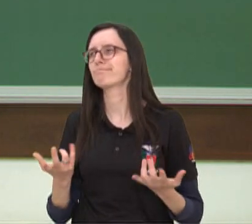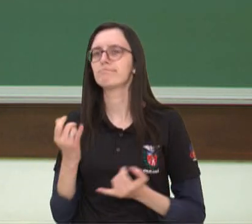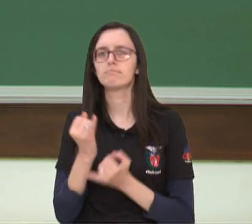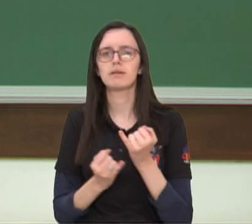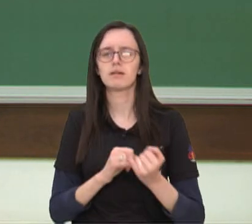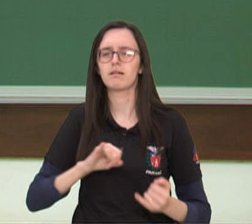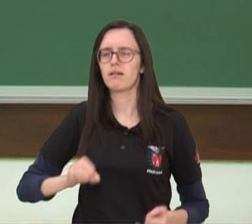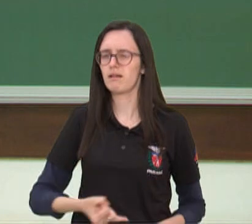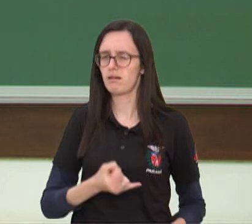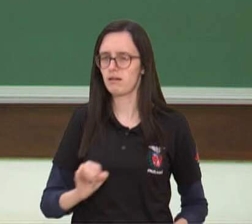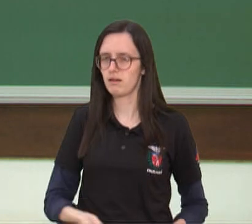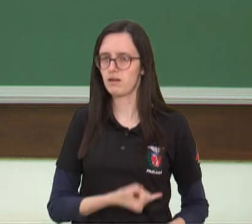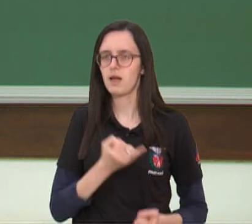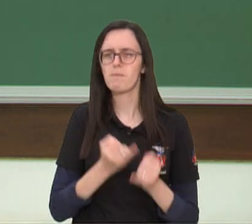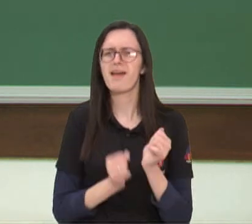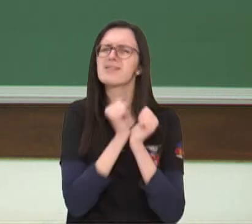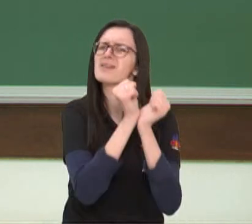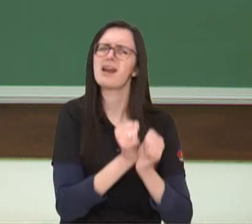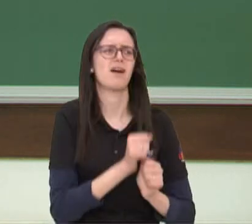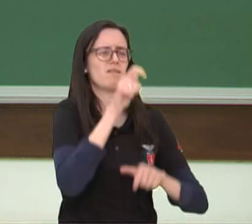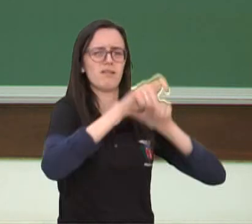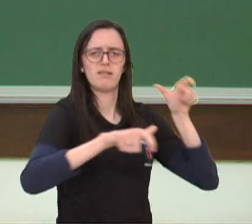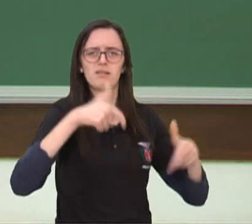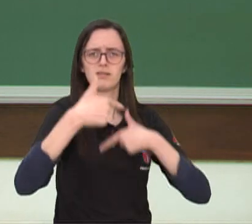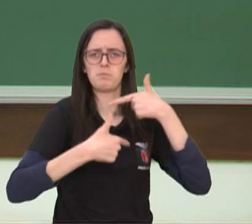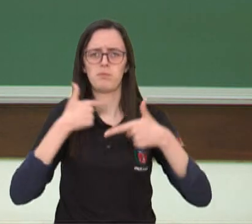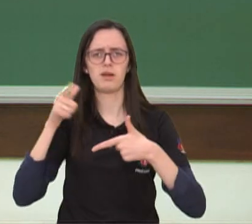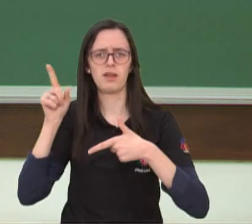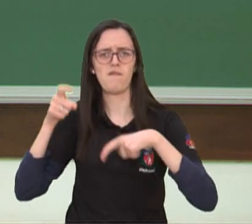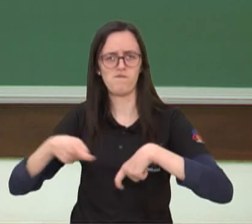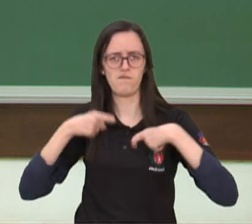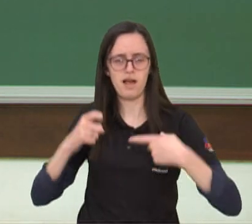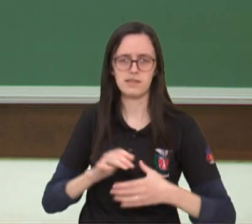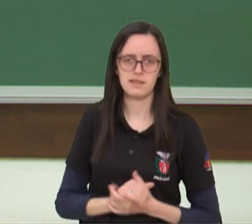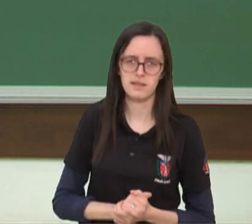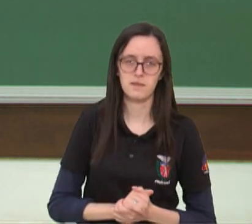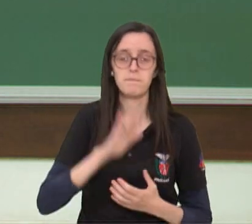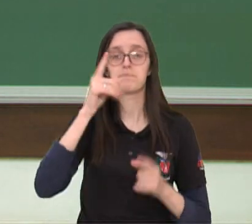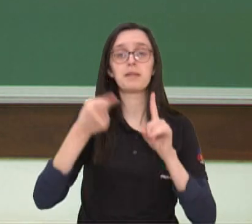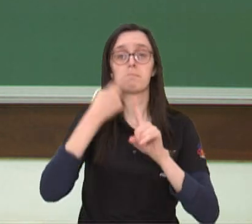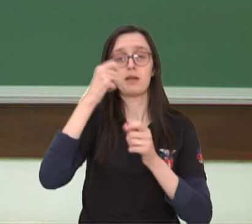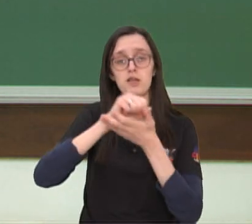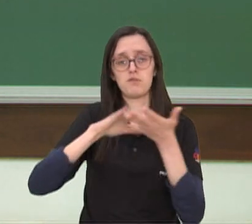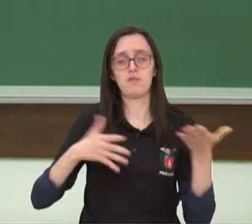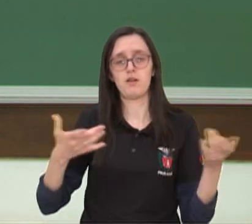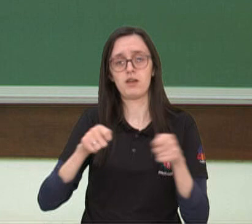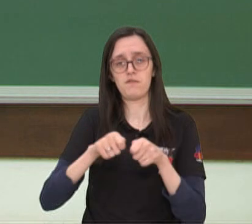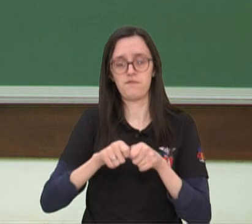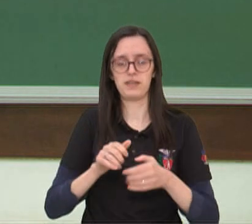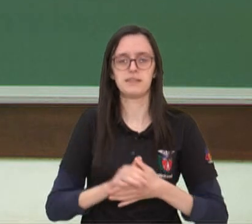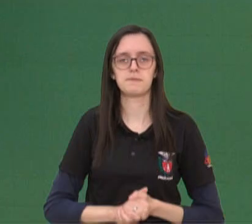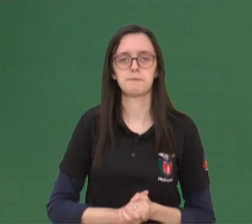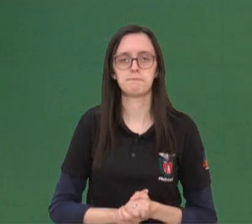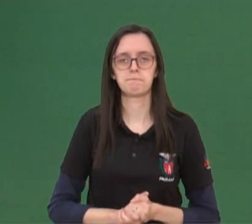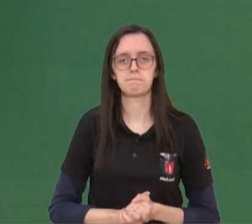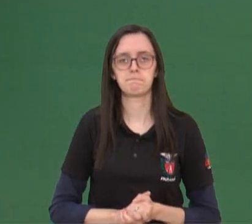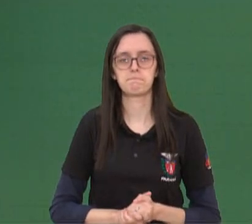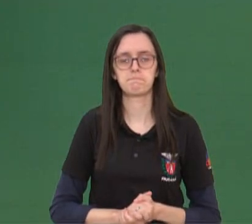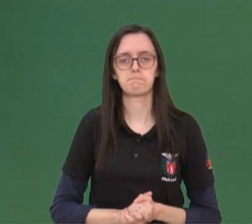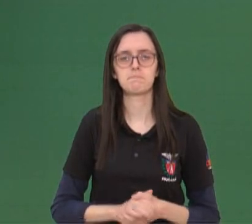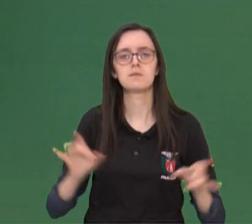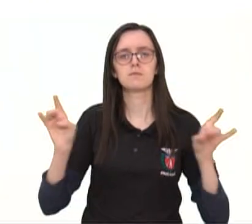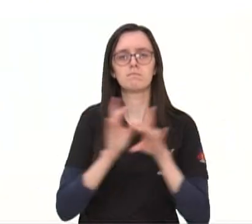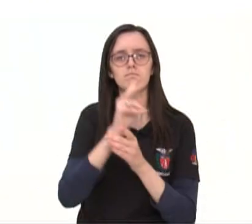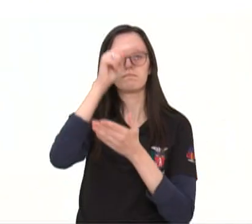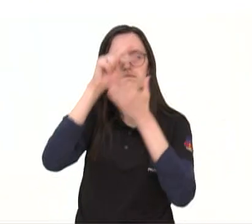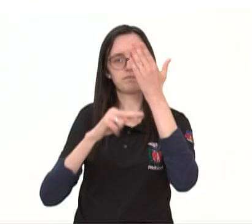que mantendo escravos em sua fazenda. Primeira atividade de hoje. Após a leitura